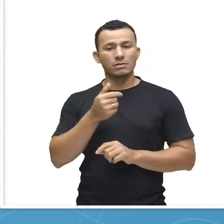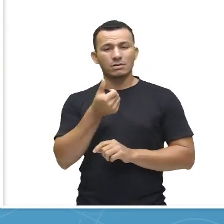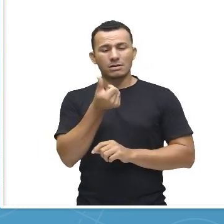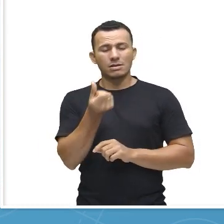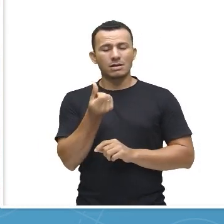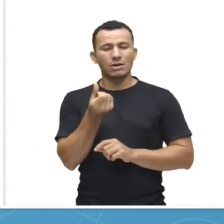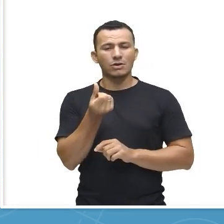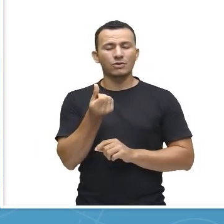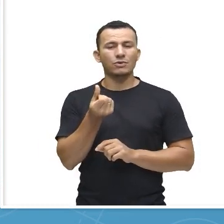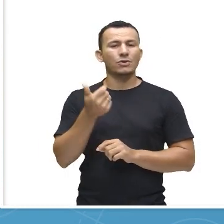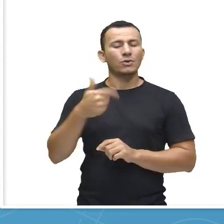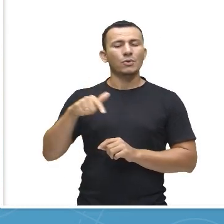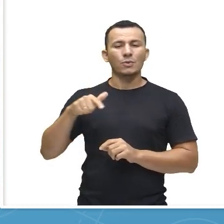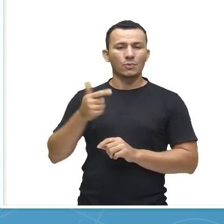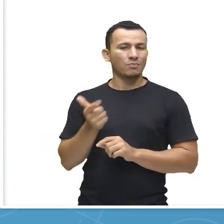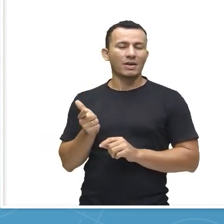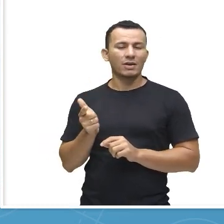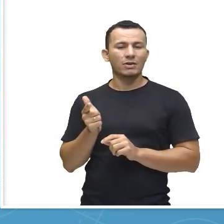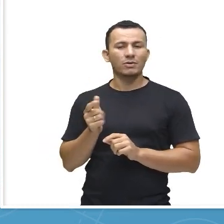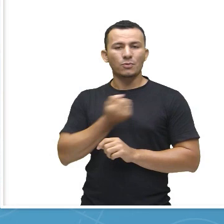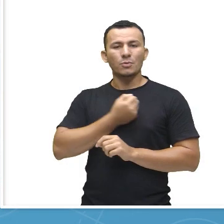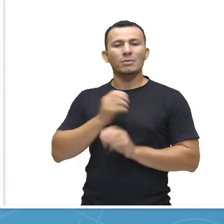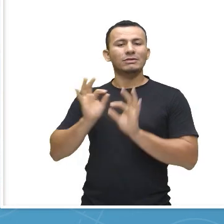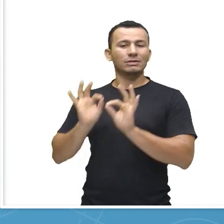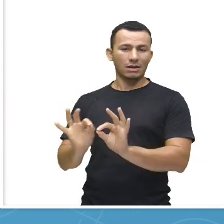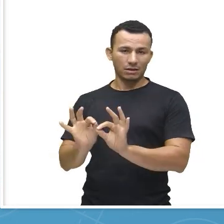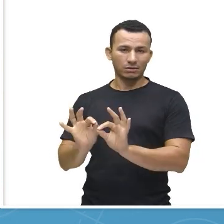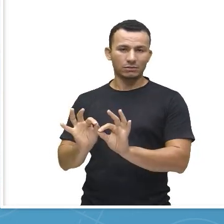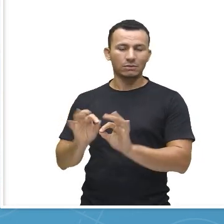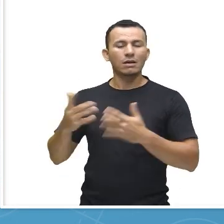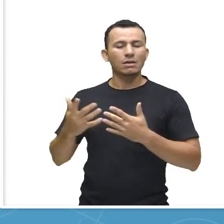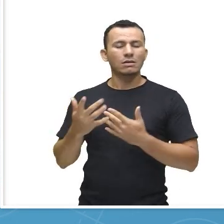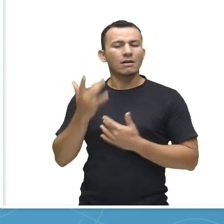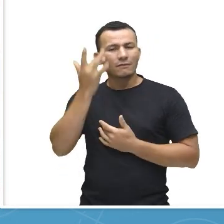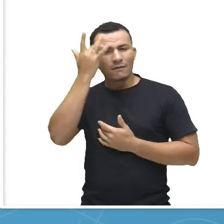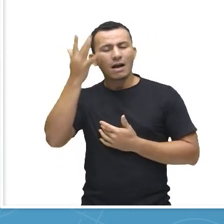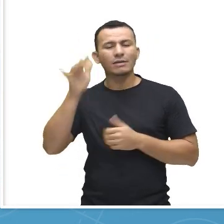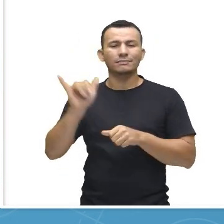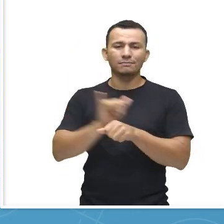quadrada decimal também, né? Então, para facilitar,